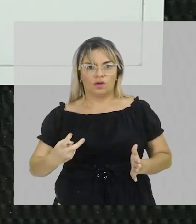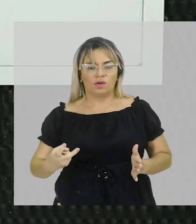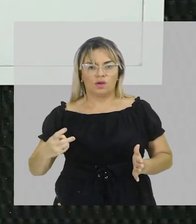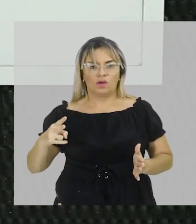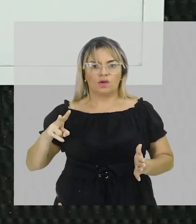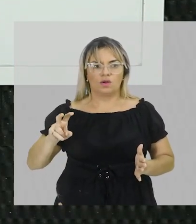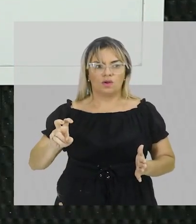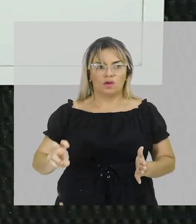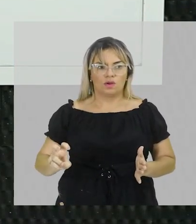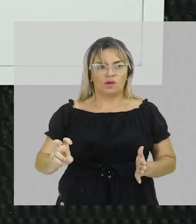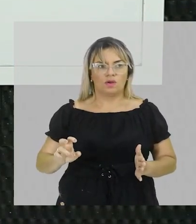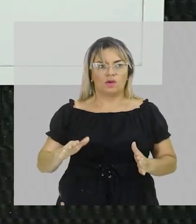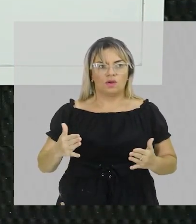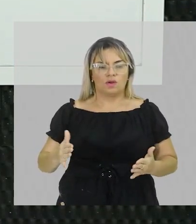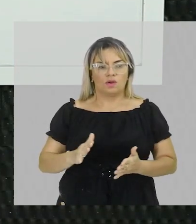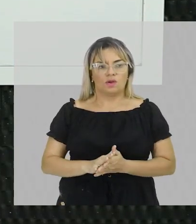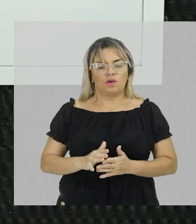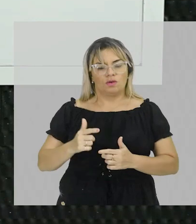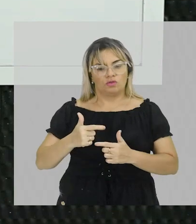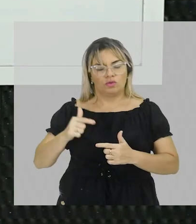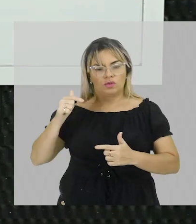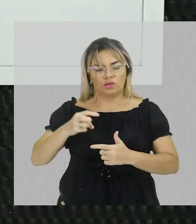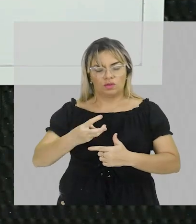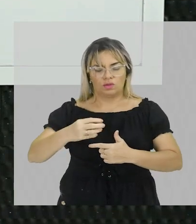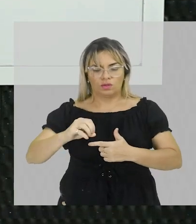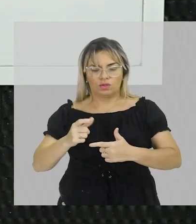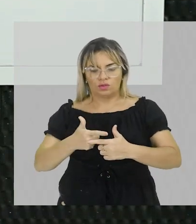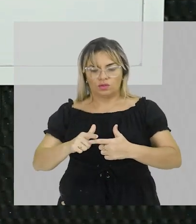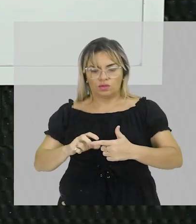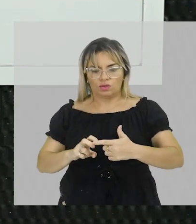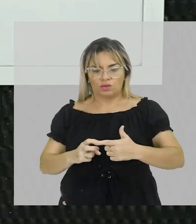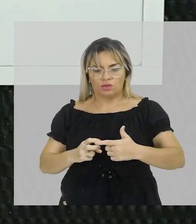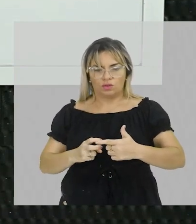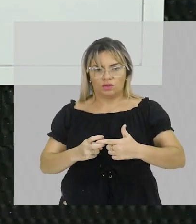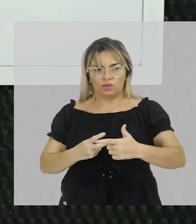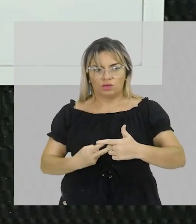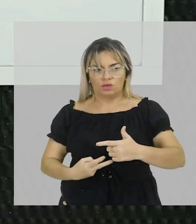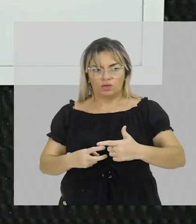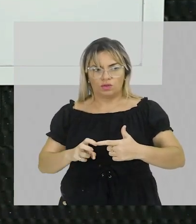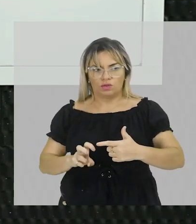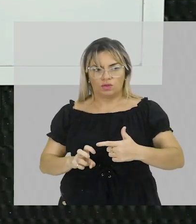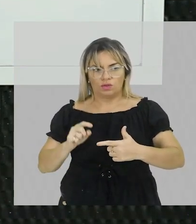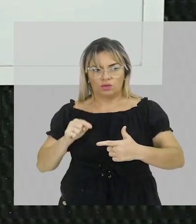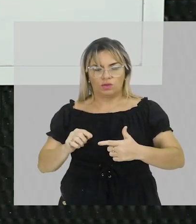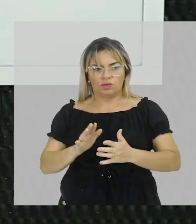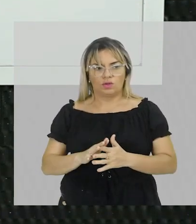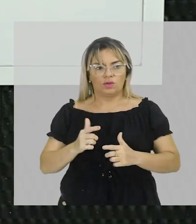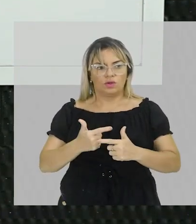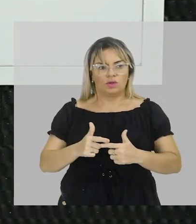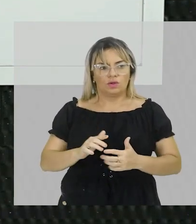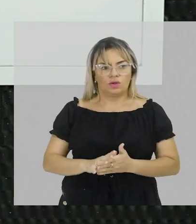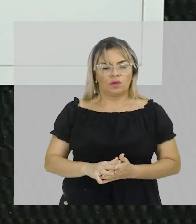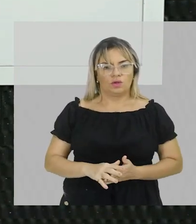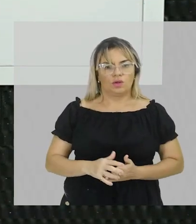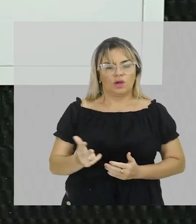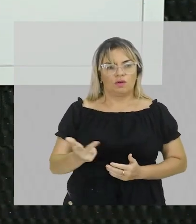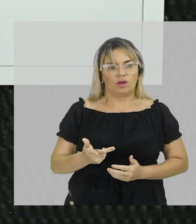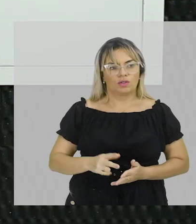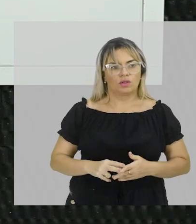Certo? Se eu dividir 300 por 25, você vai encontrar uma velocidade de 12 metros por